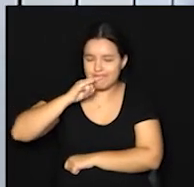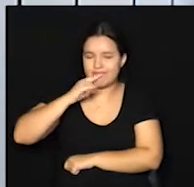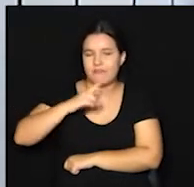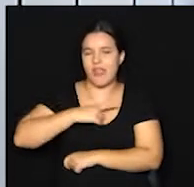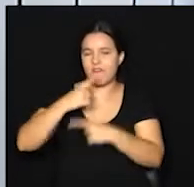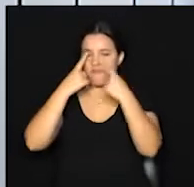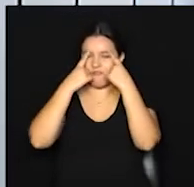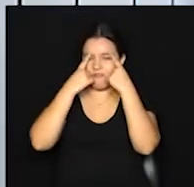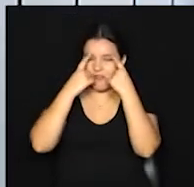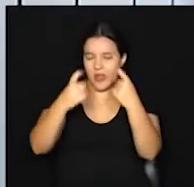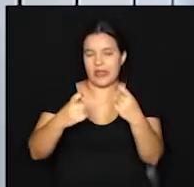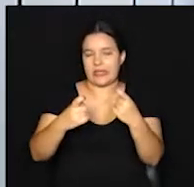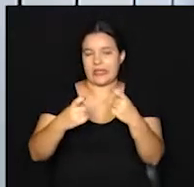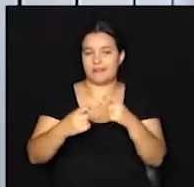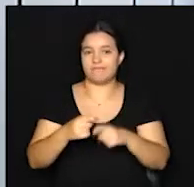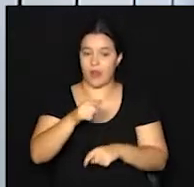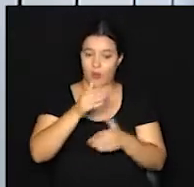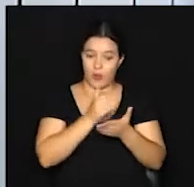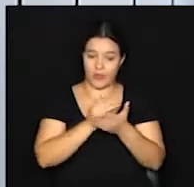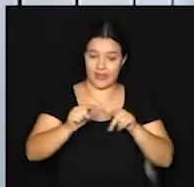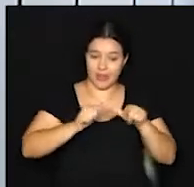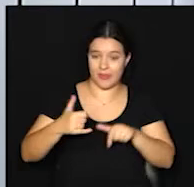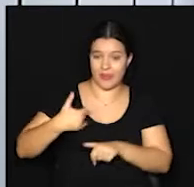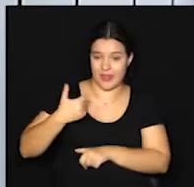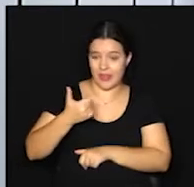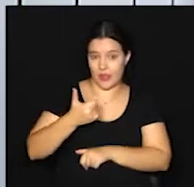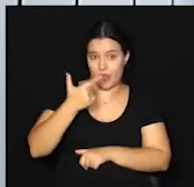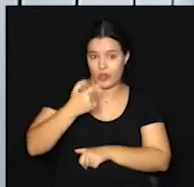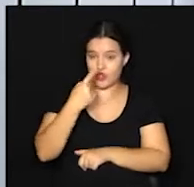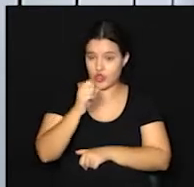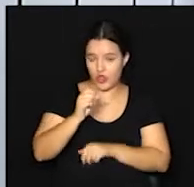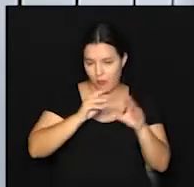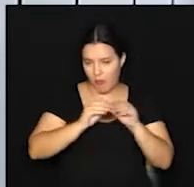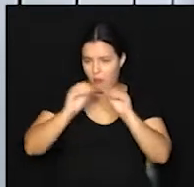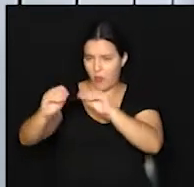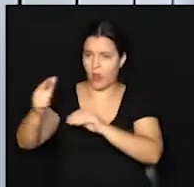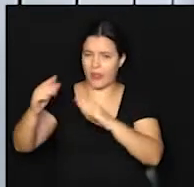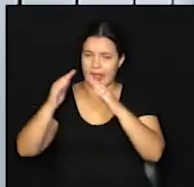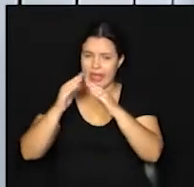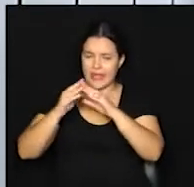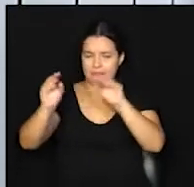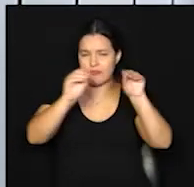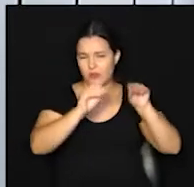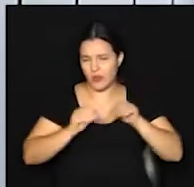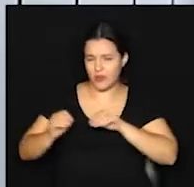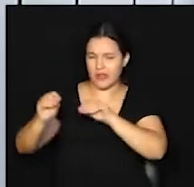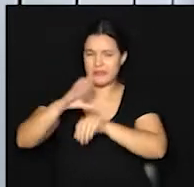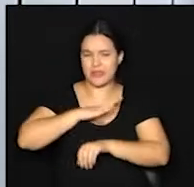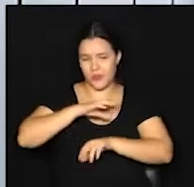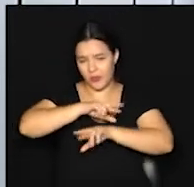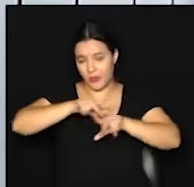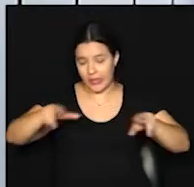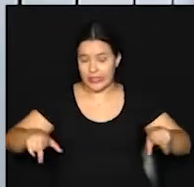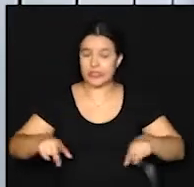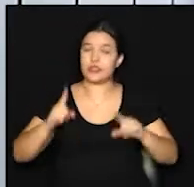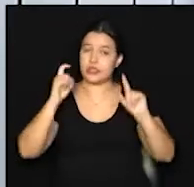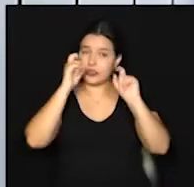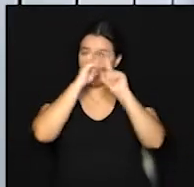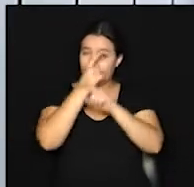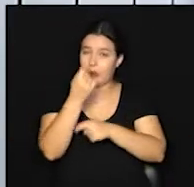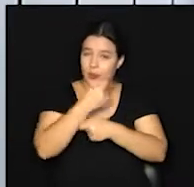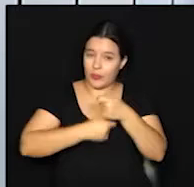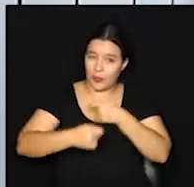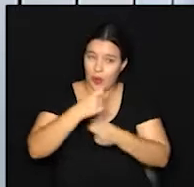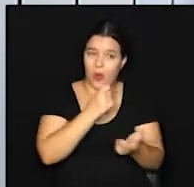anos de idade. Saiu de casa aos 18, morou em dezenas de cidades, passou dificuldades financeiras para